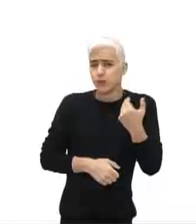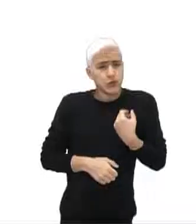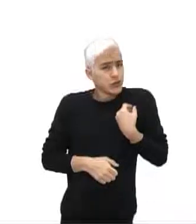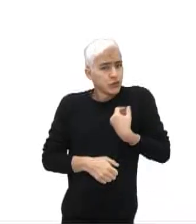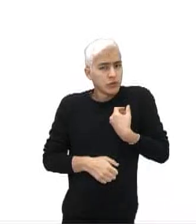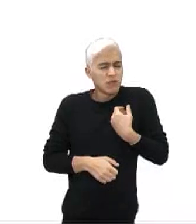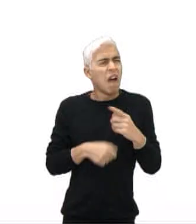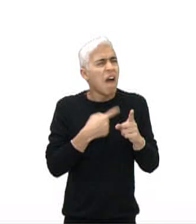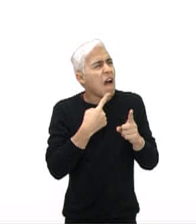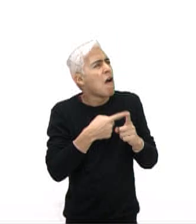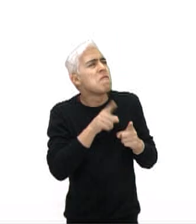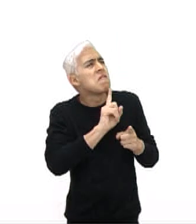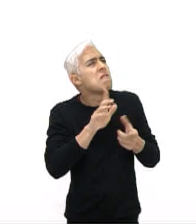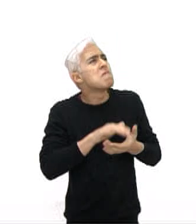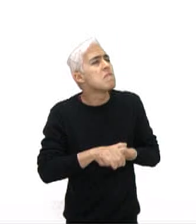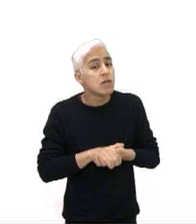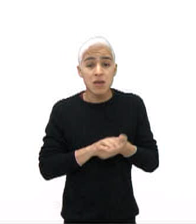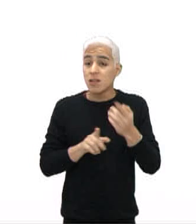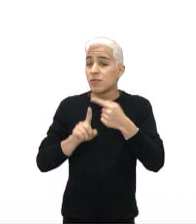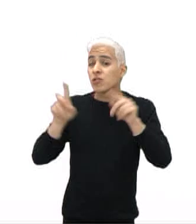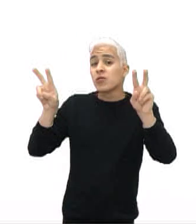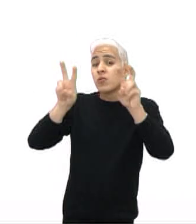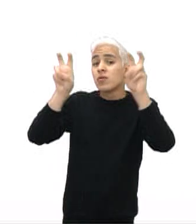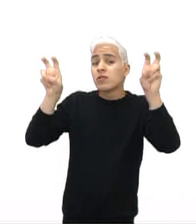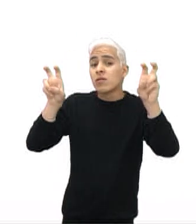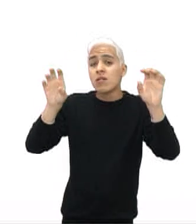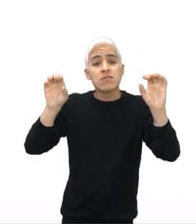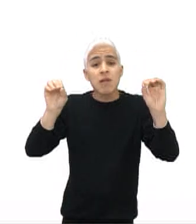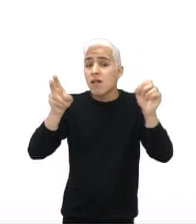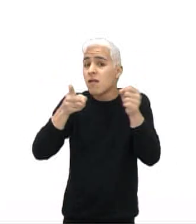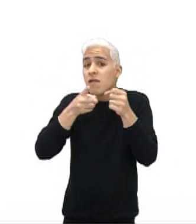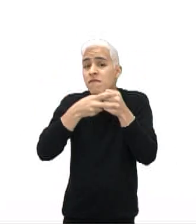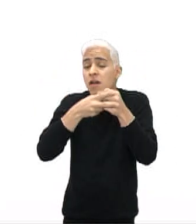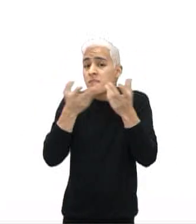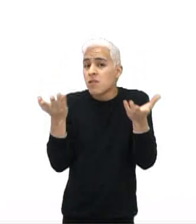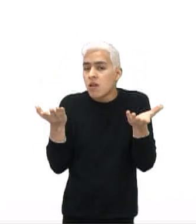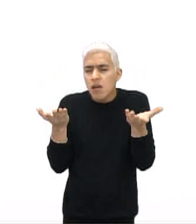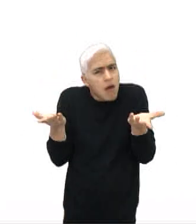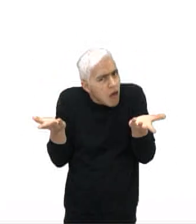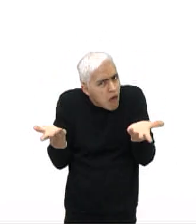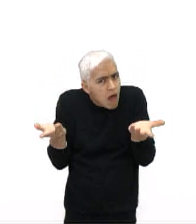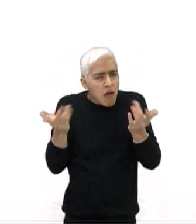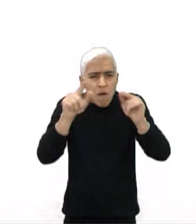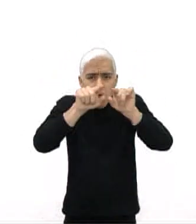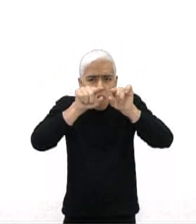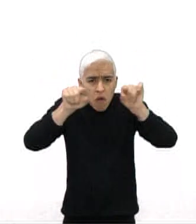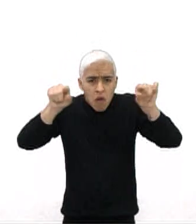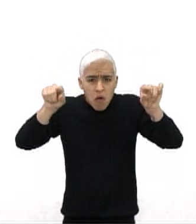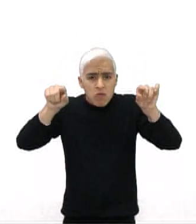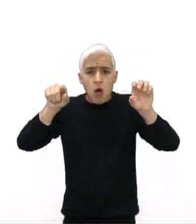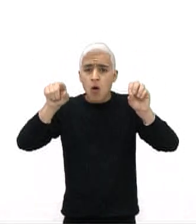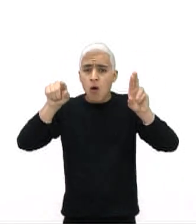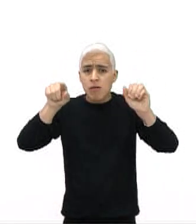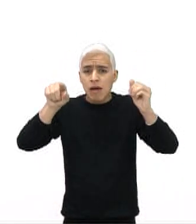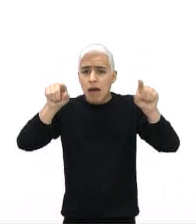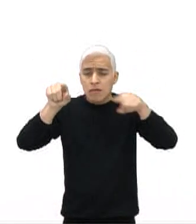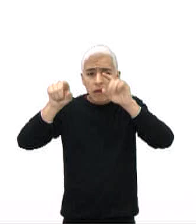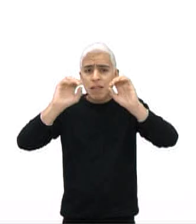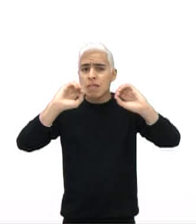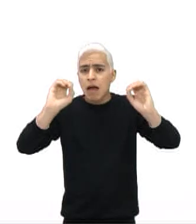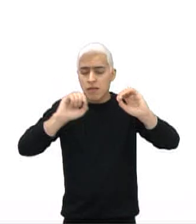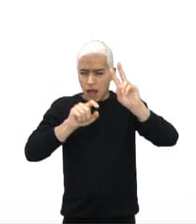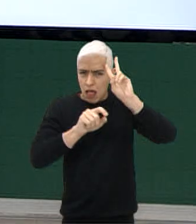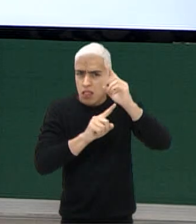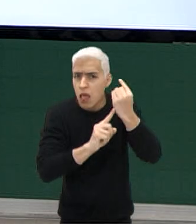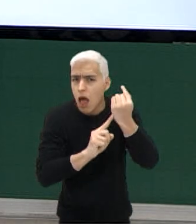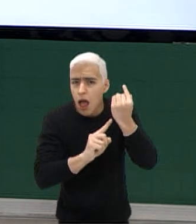Por que que não existe? Porque o título não apresenta um verbo, logo não se trata de uma oração. Estão lembrados